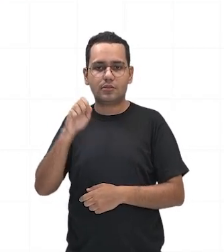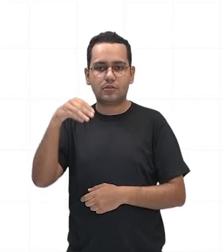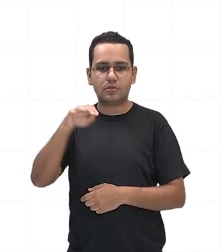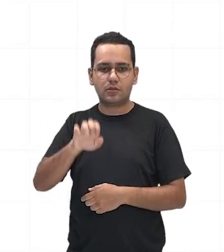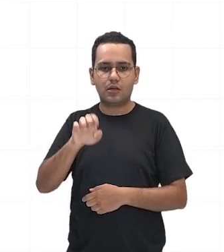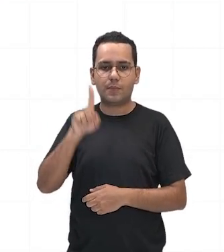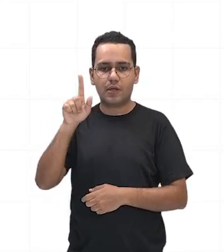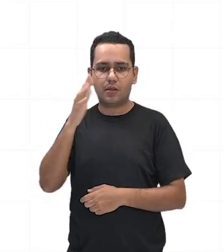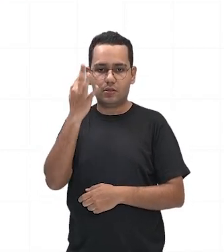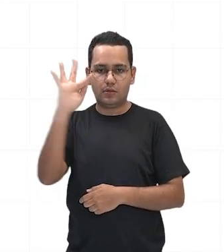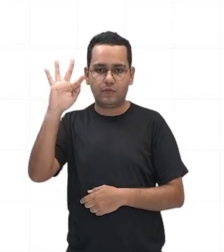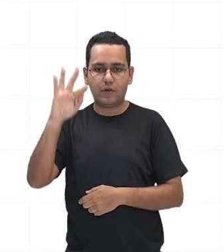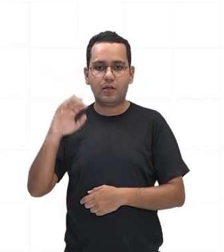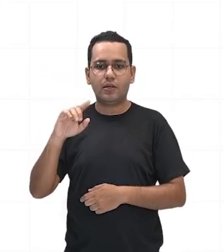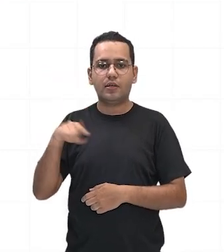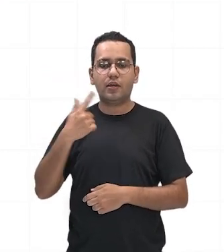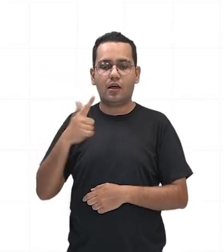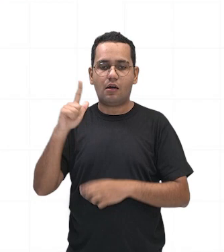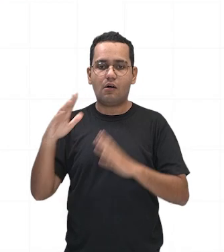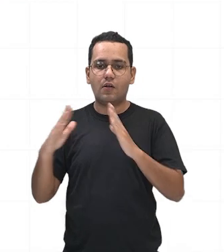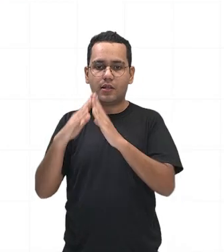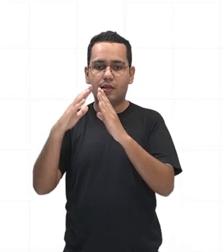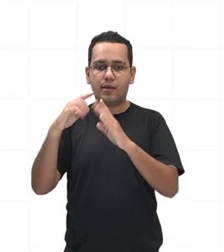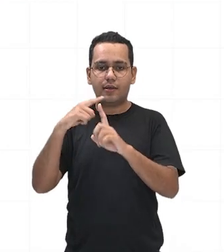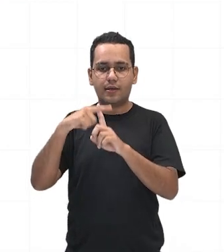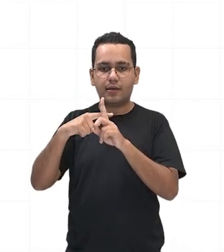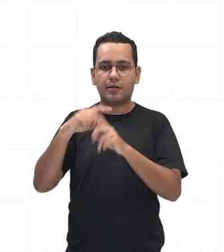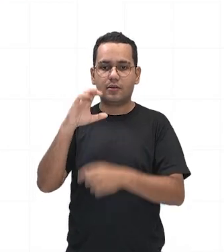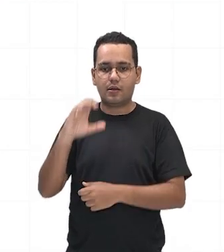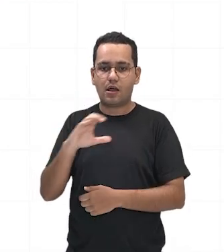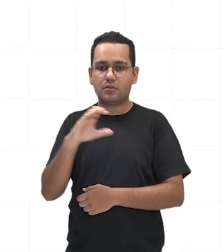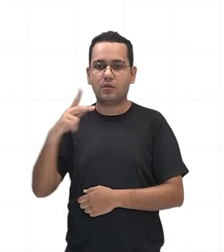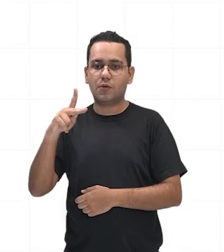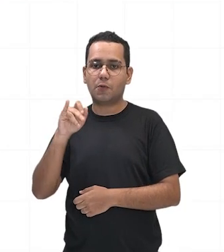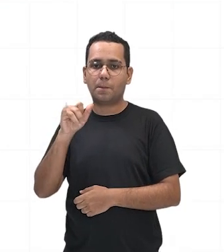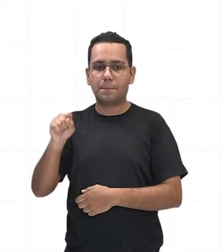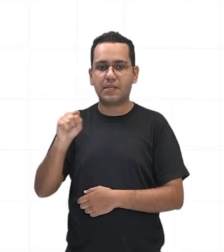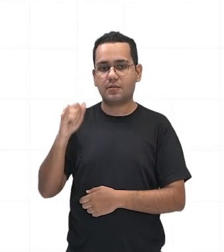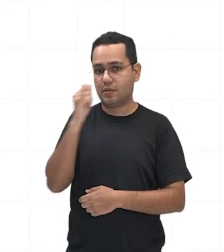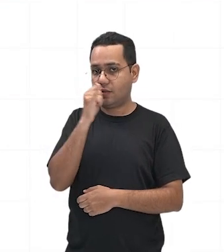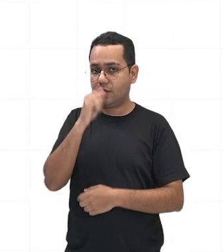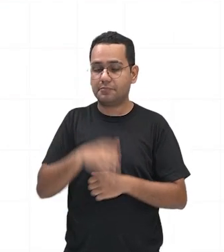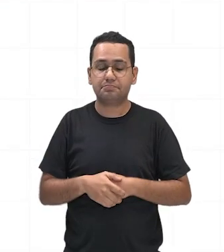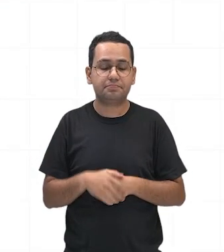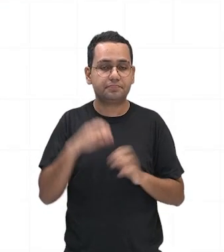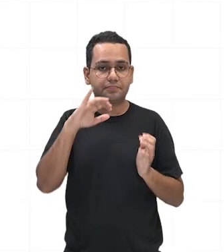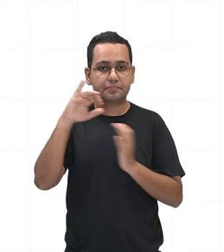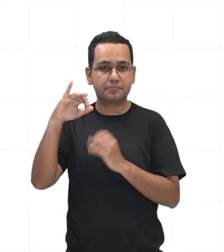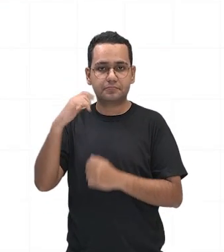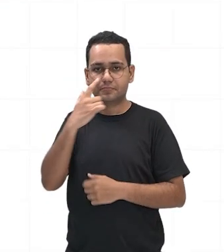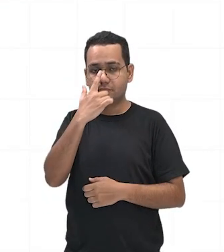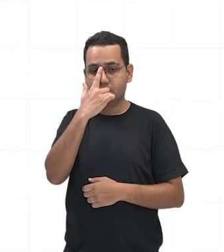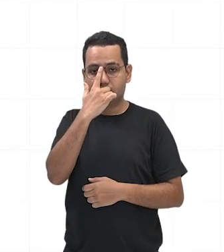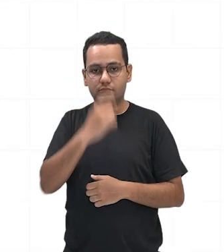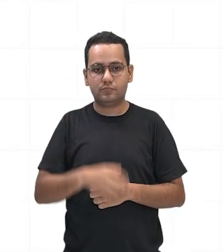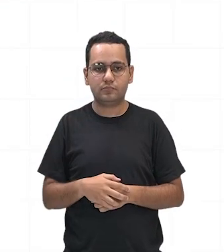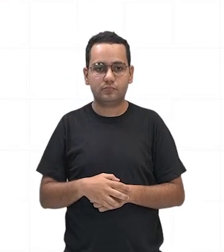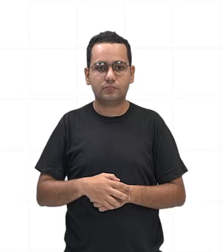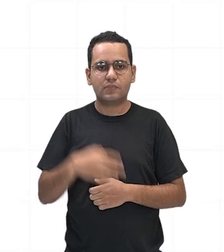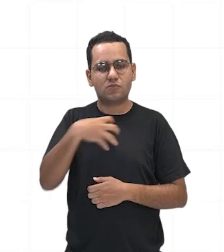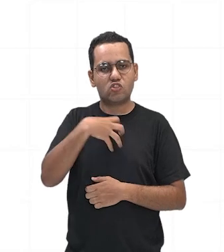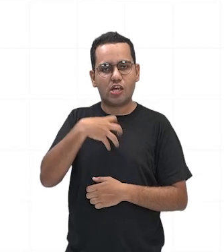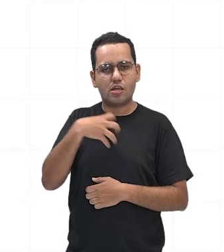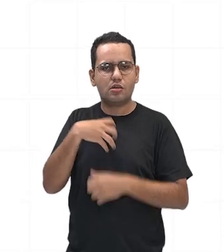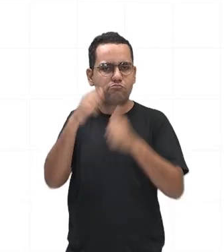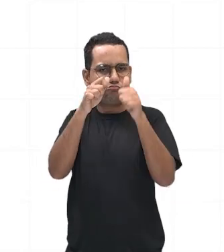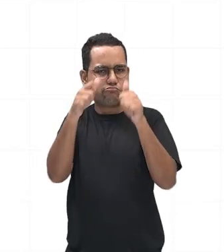na Itália. Vamos falar, então, agora um pouco sobre o gótico, tá? Que é, então, aí essas catedrais lindas.